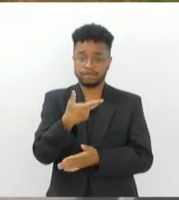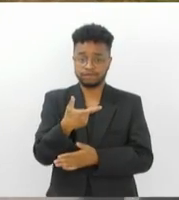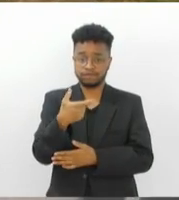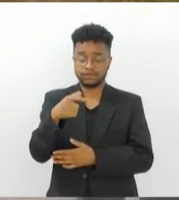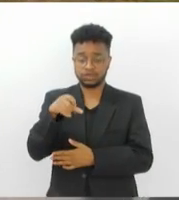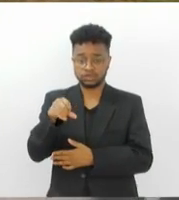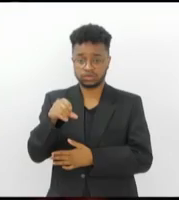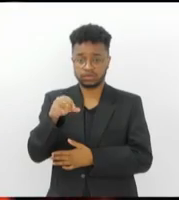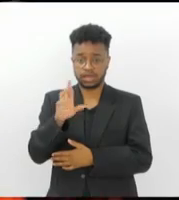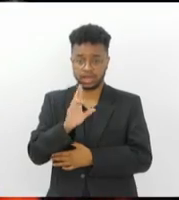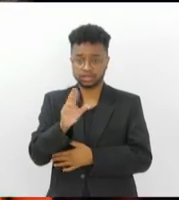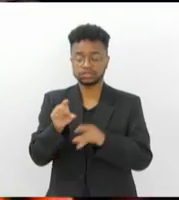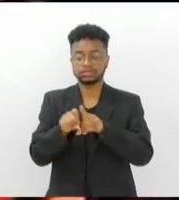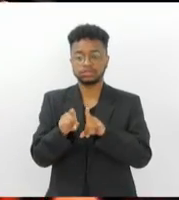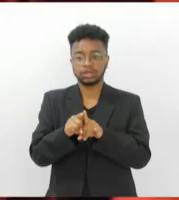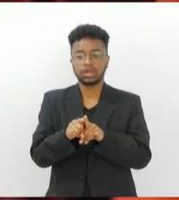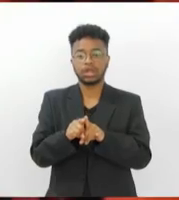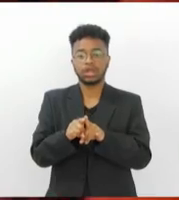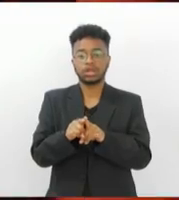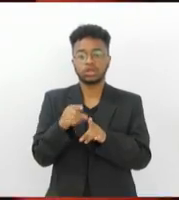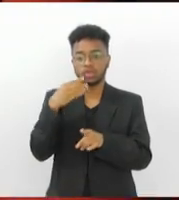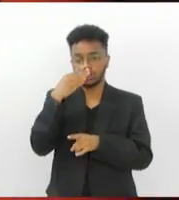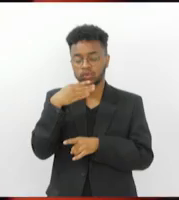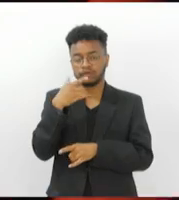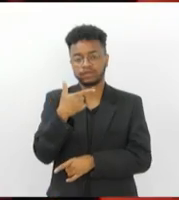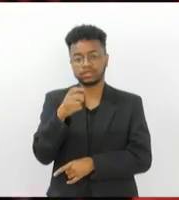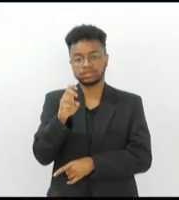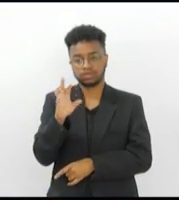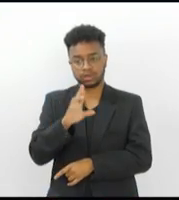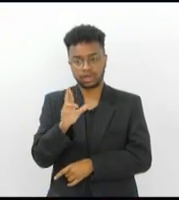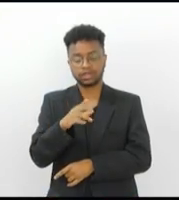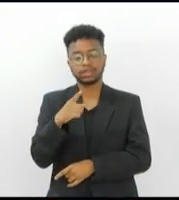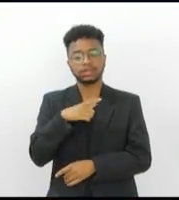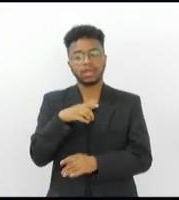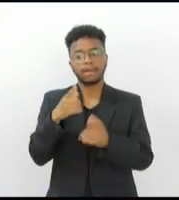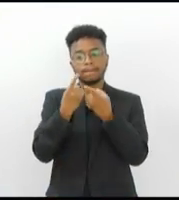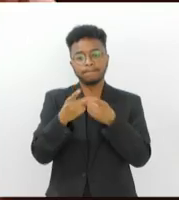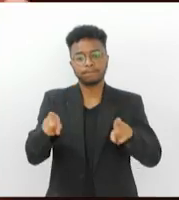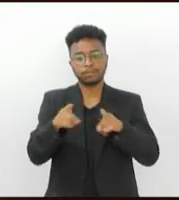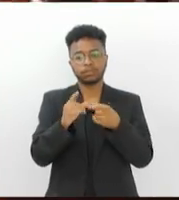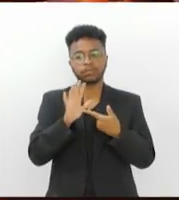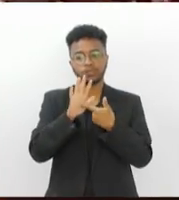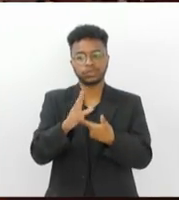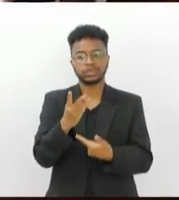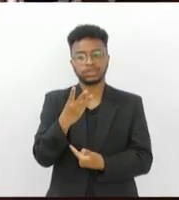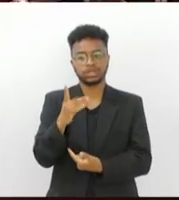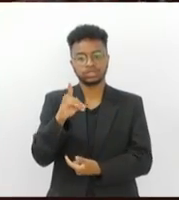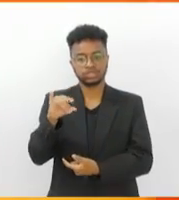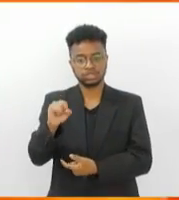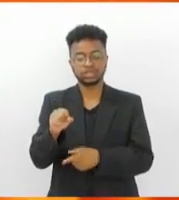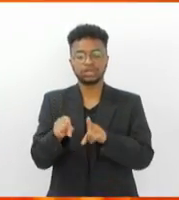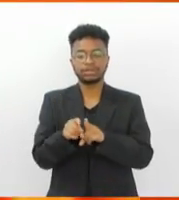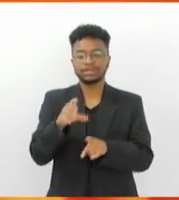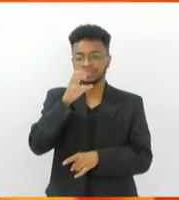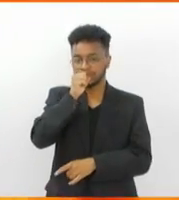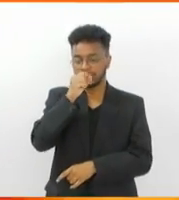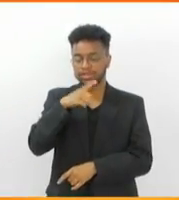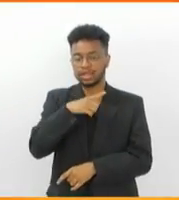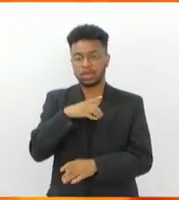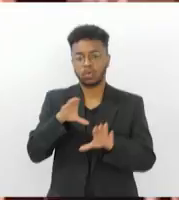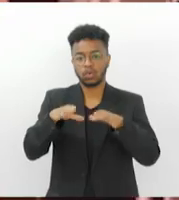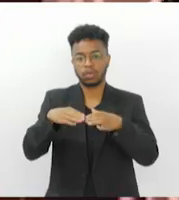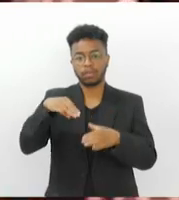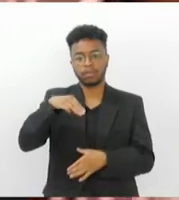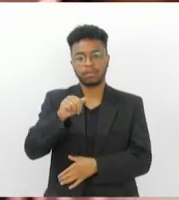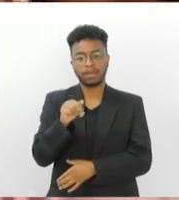R 25 a programação musical vai acontecer nos três dias com destaque para o sábado a banda Maneva que mistura reg